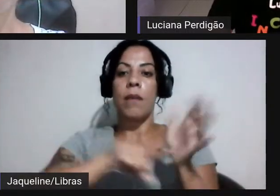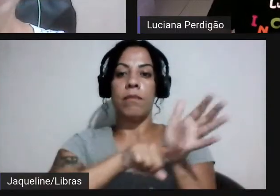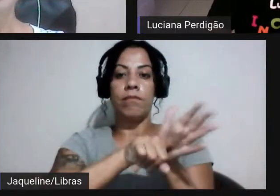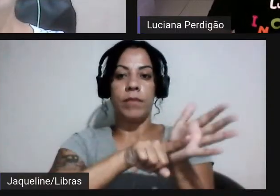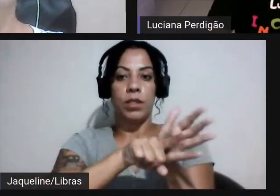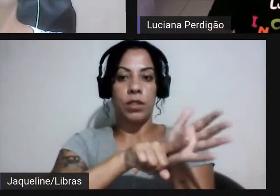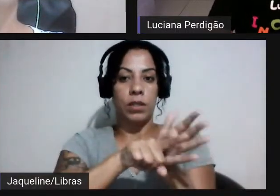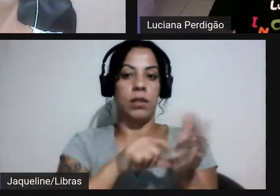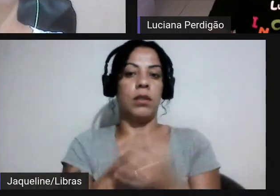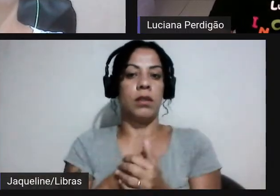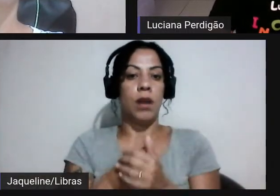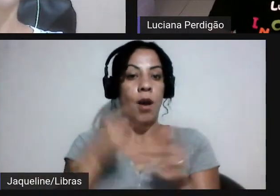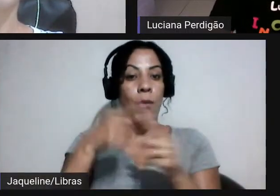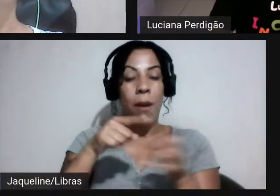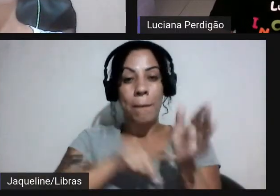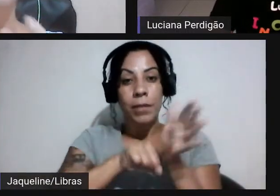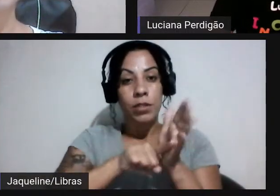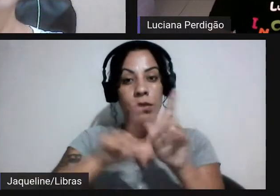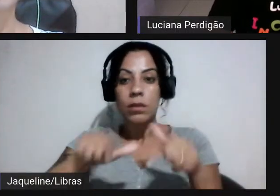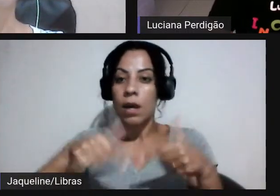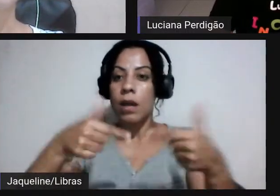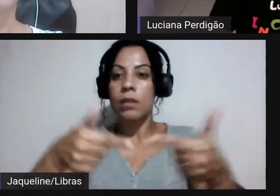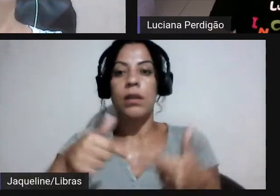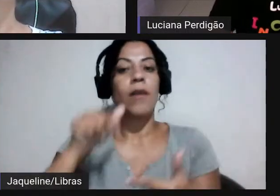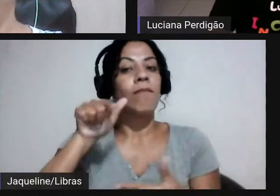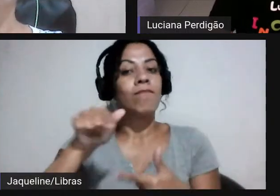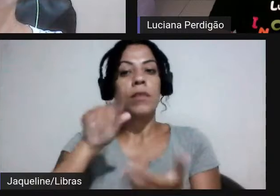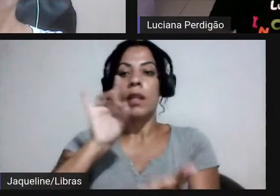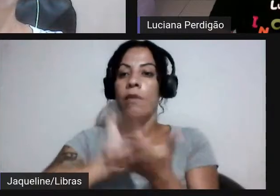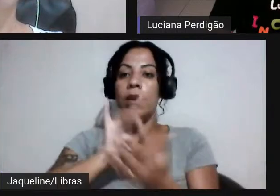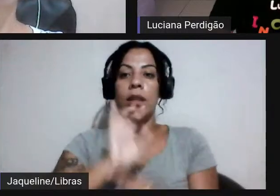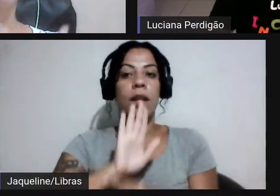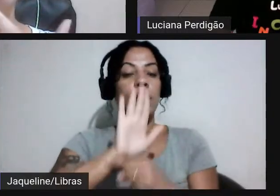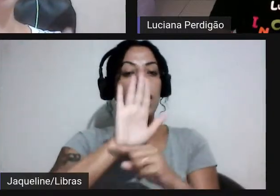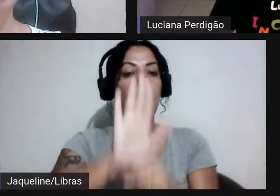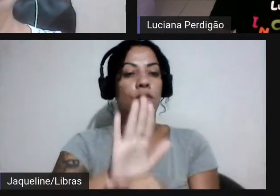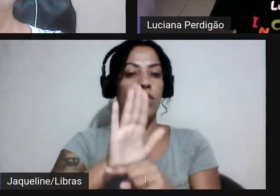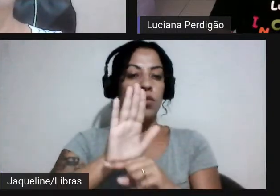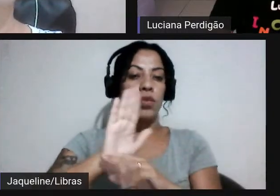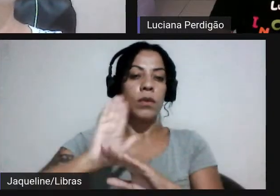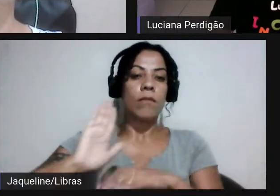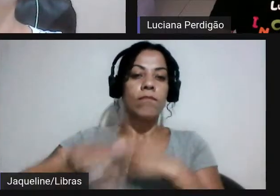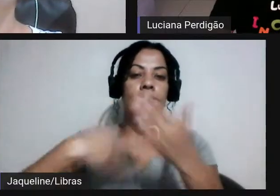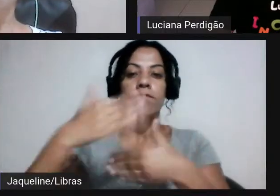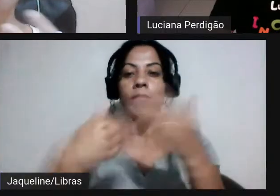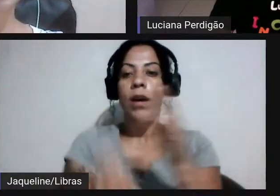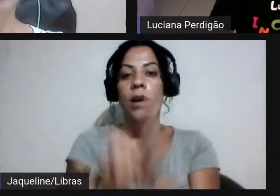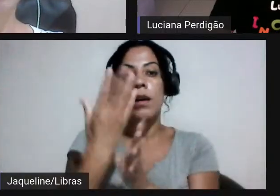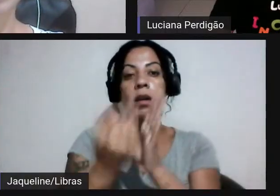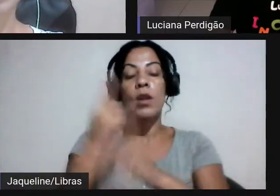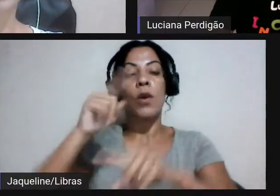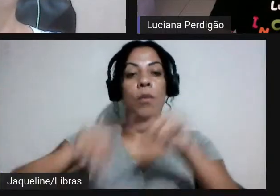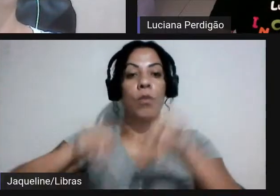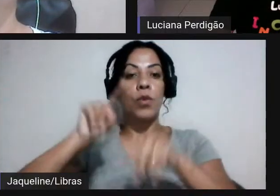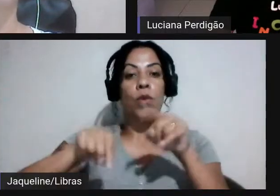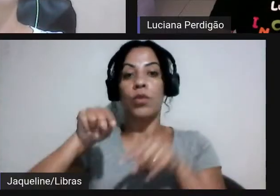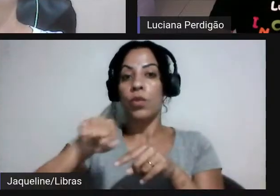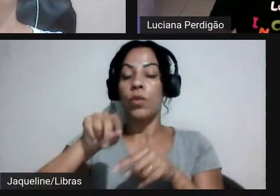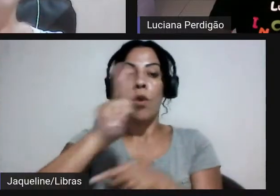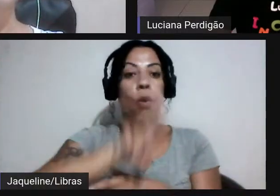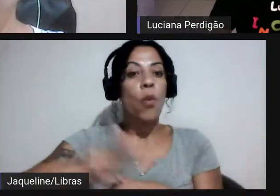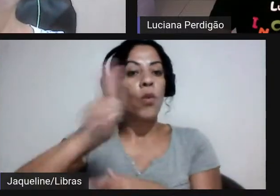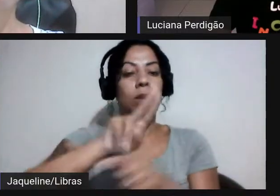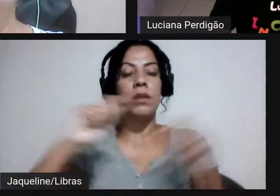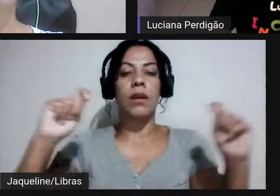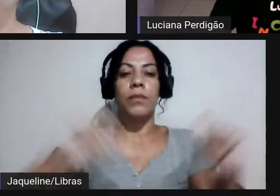muito envolvente, ela ajuda a desenvolver produtos que são muito aplicáveis.